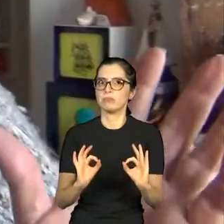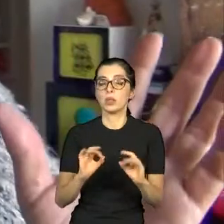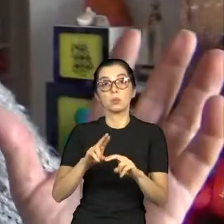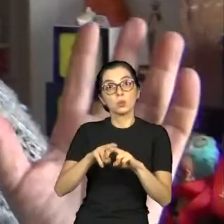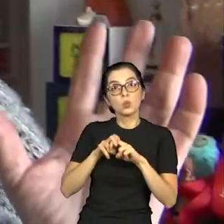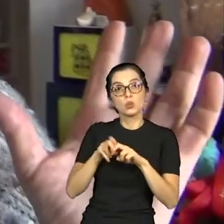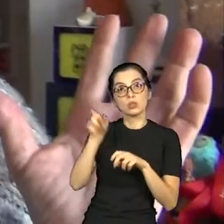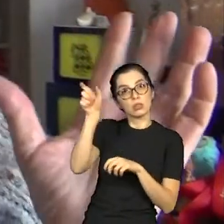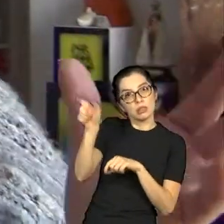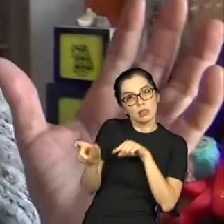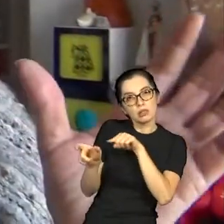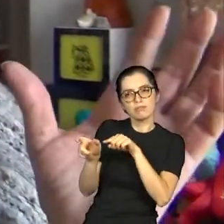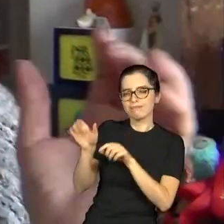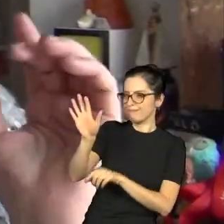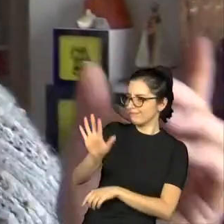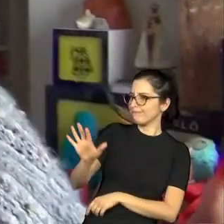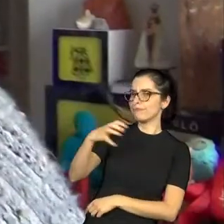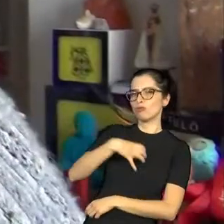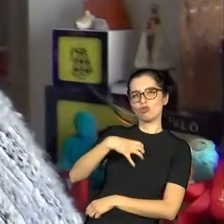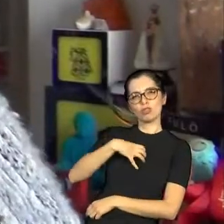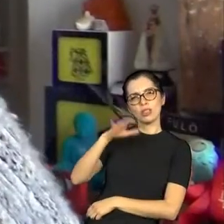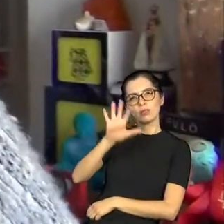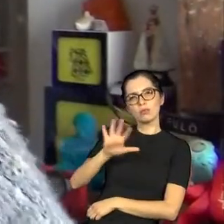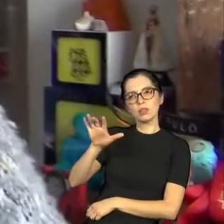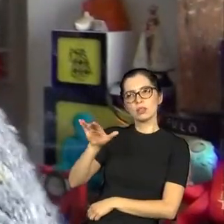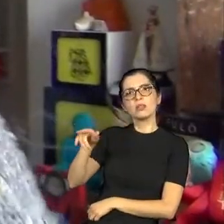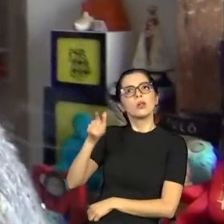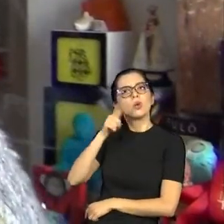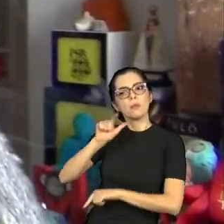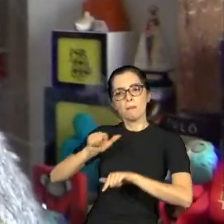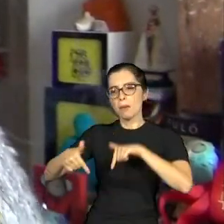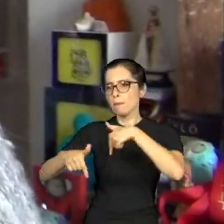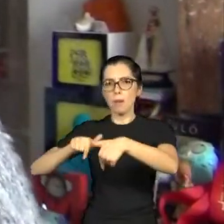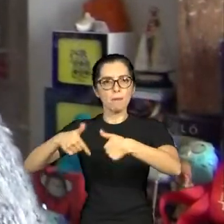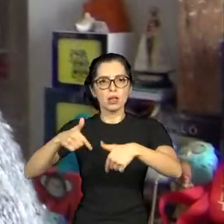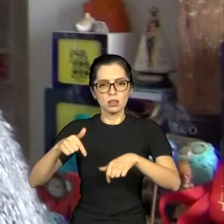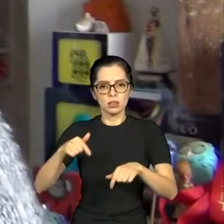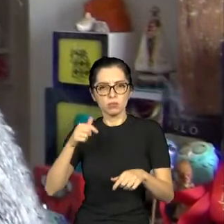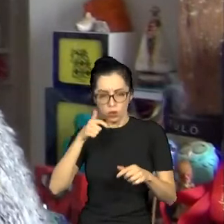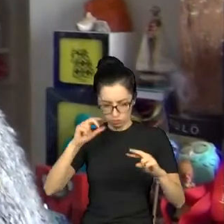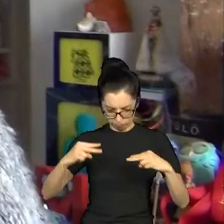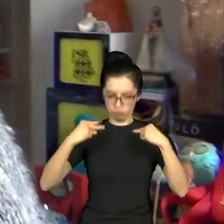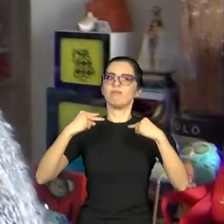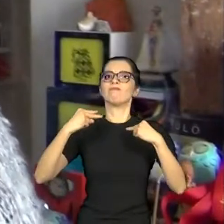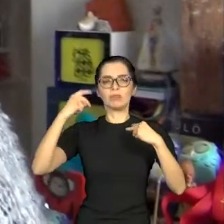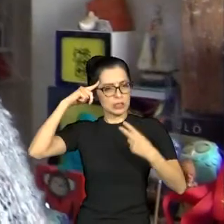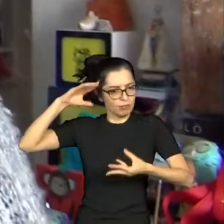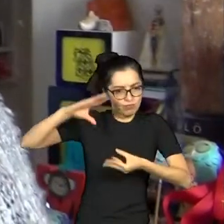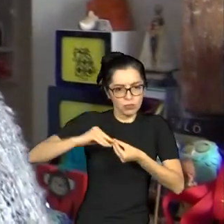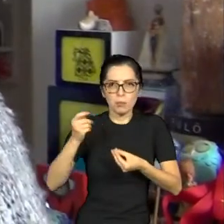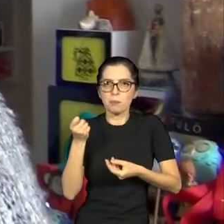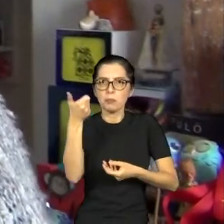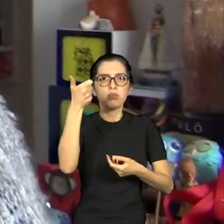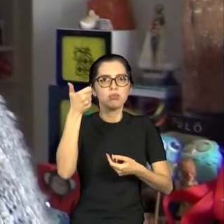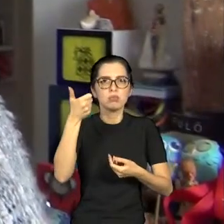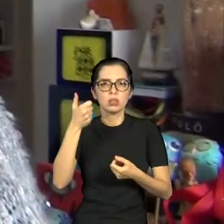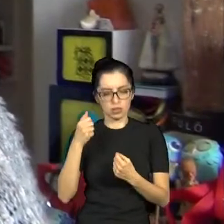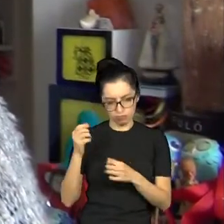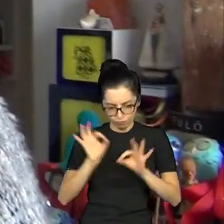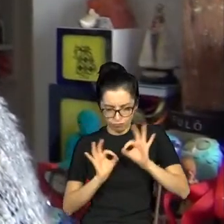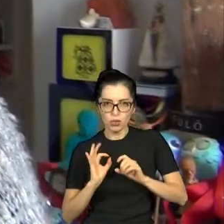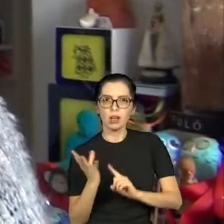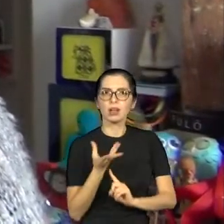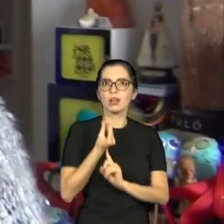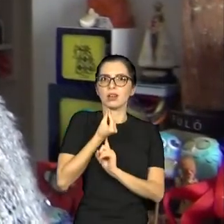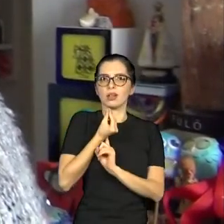espécie de dharma, sabe? De realização profunda no que diz respeito à nossa arte e no que